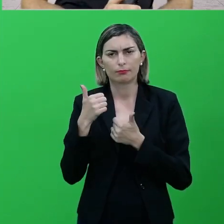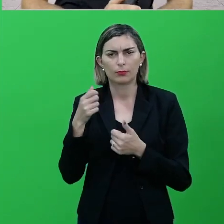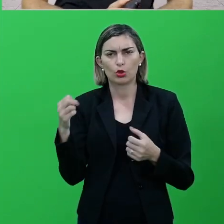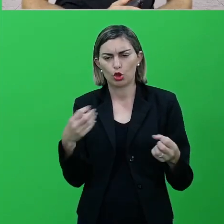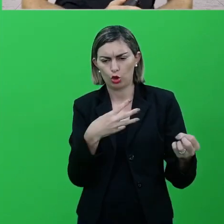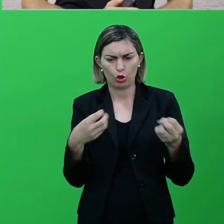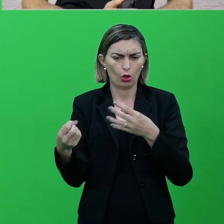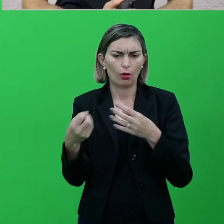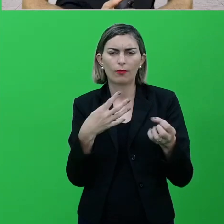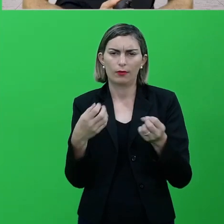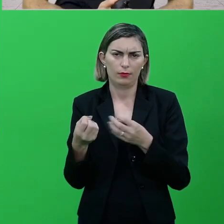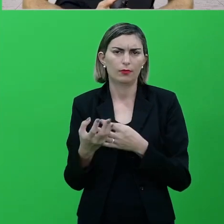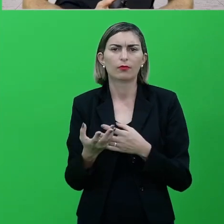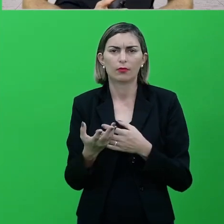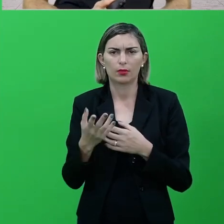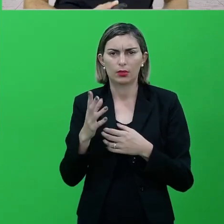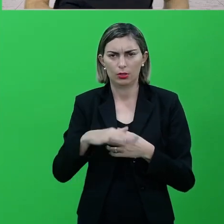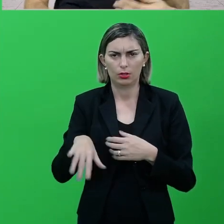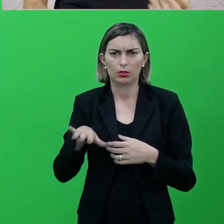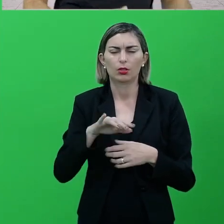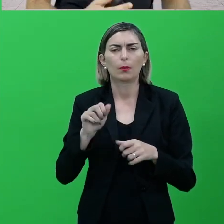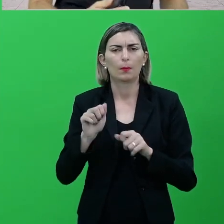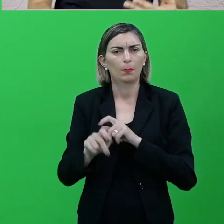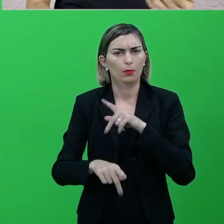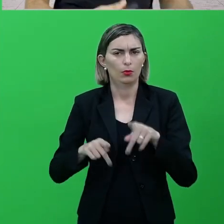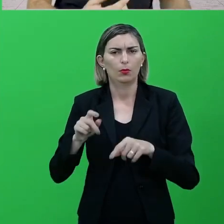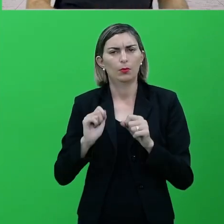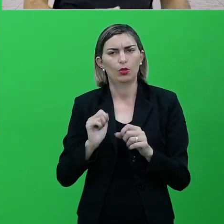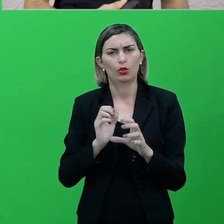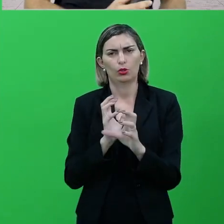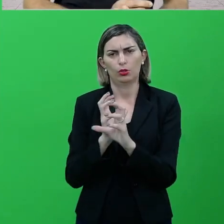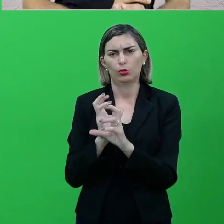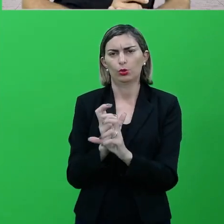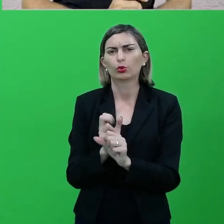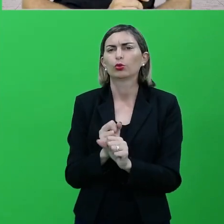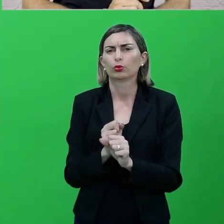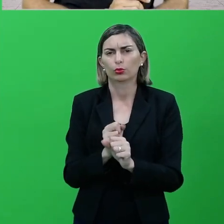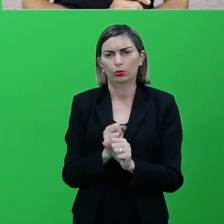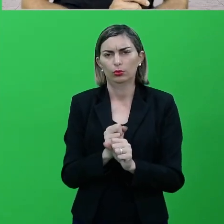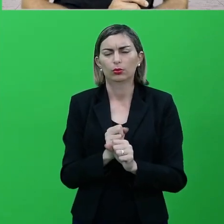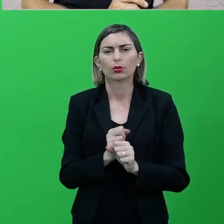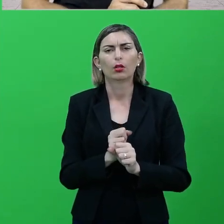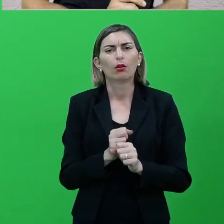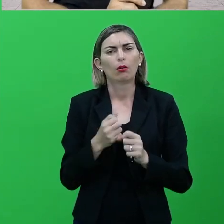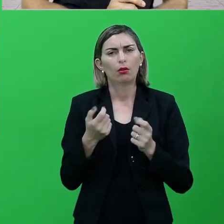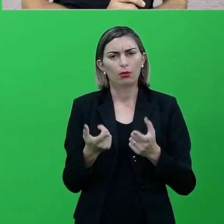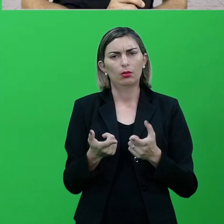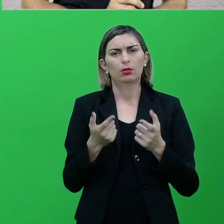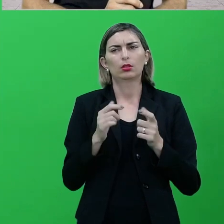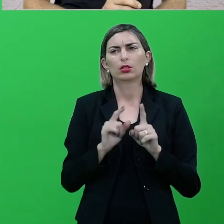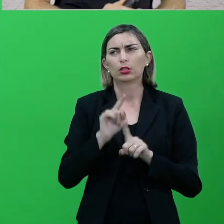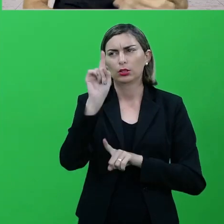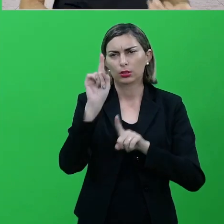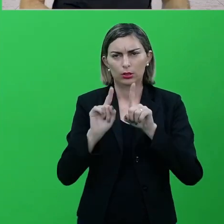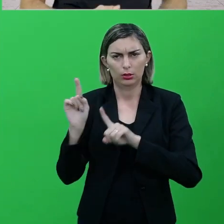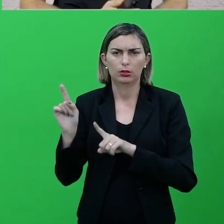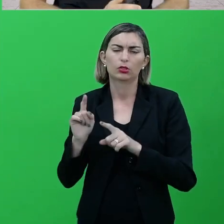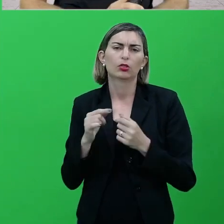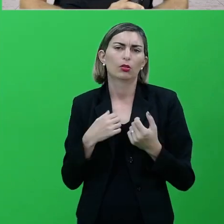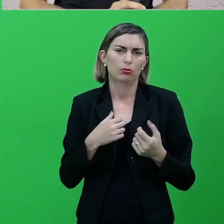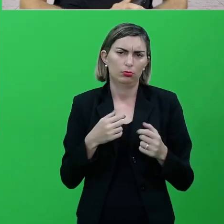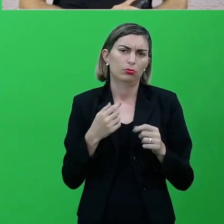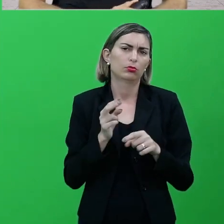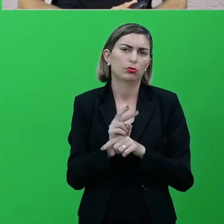setor público, eles podem ser medidos, eles têm sido medidos, né, por índices subjetivos, né, que guardam uma